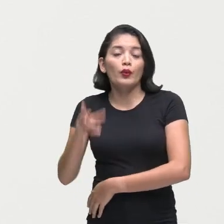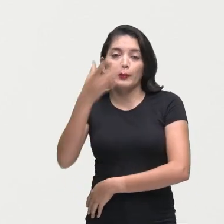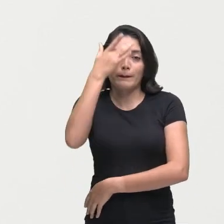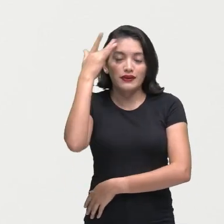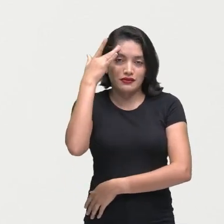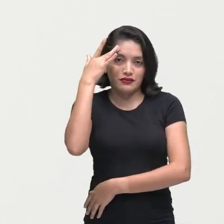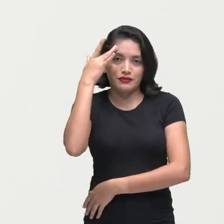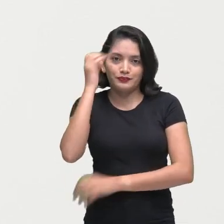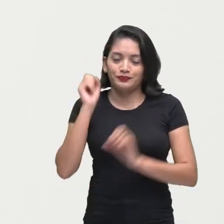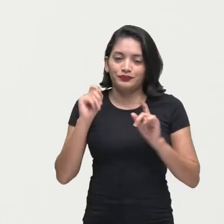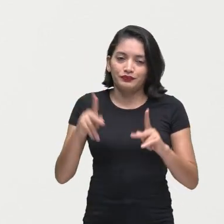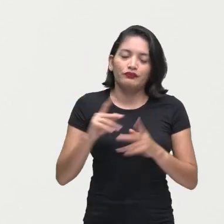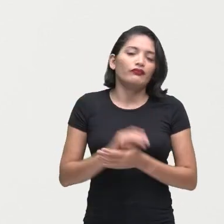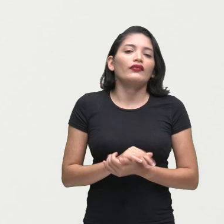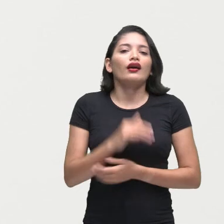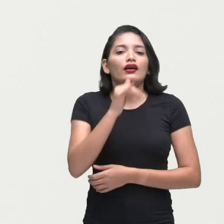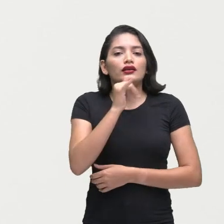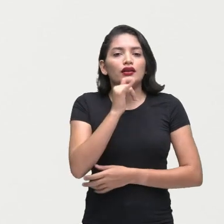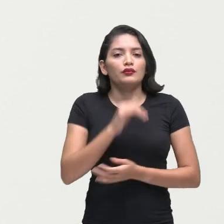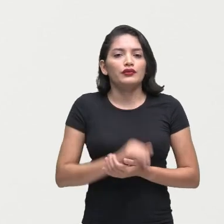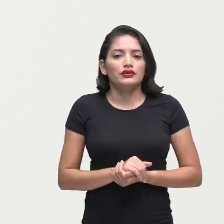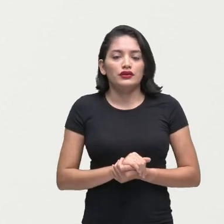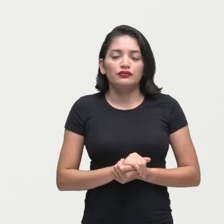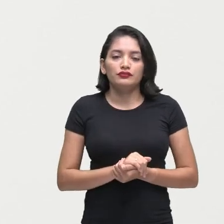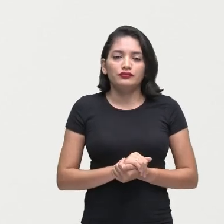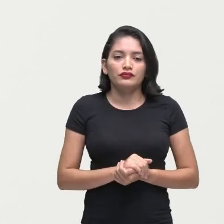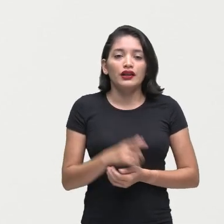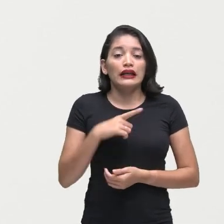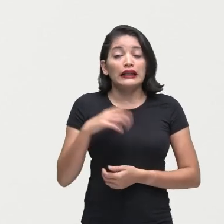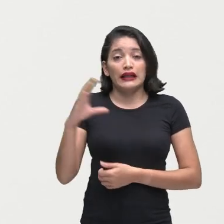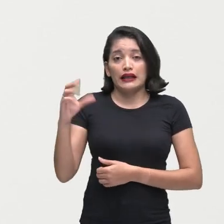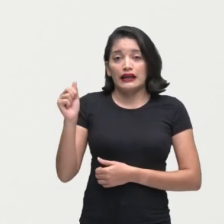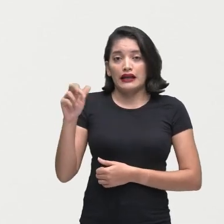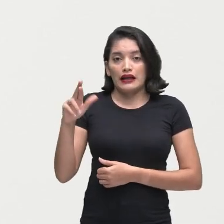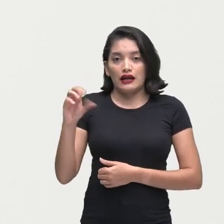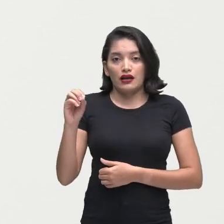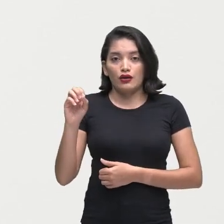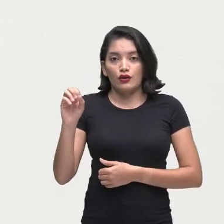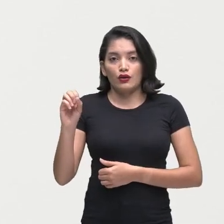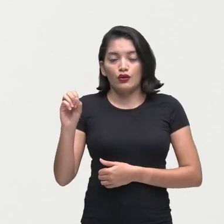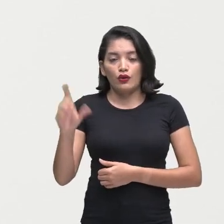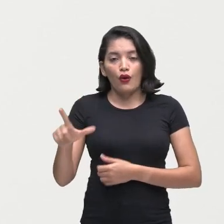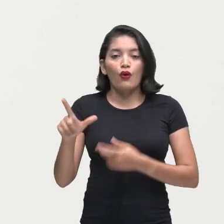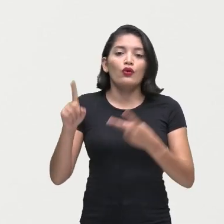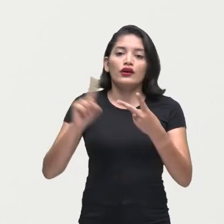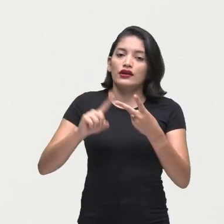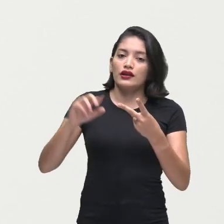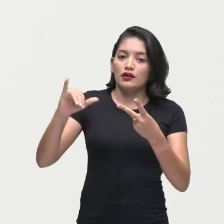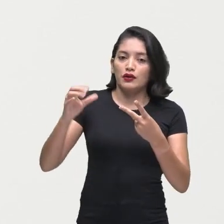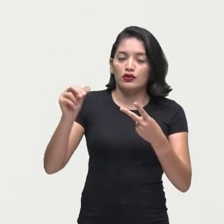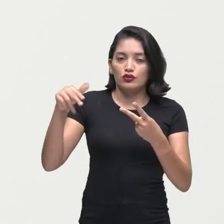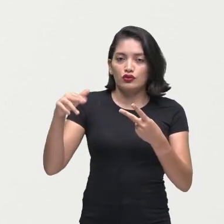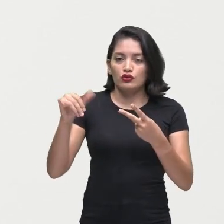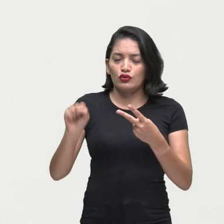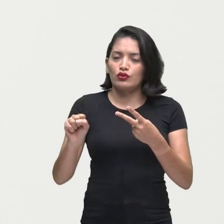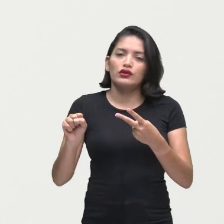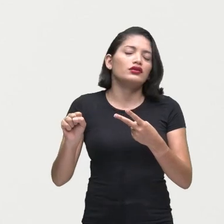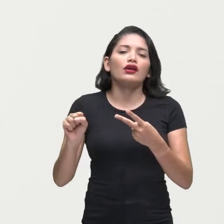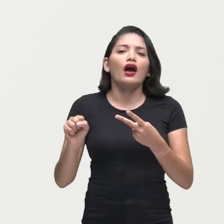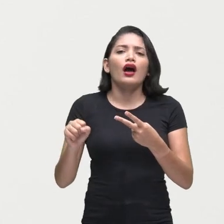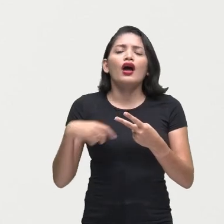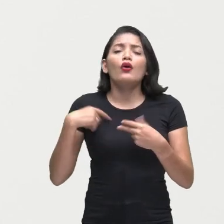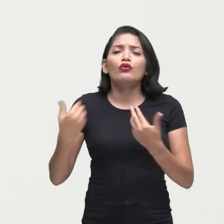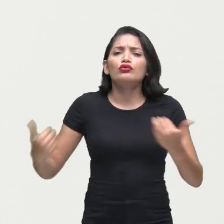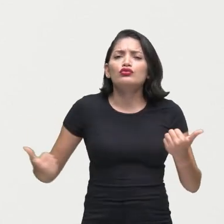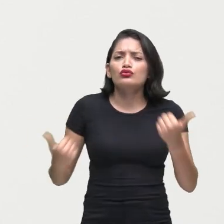certo então por exemplo na letra você olha aqui nós temos a Carol Jonas tão Carol e Jonas quando a gente